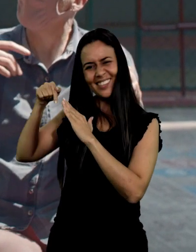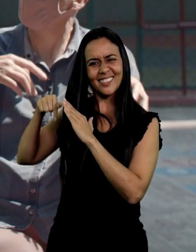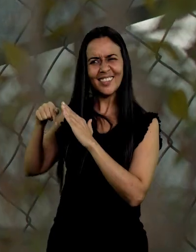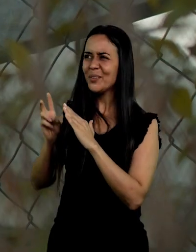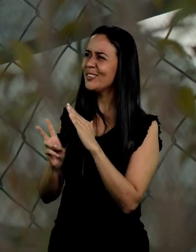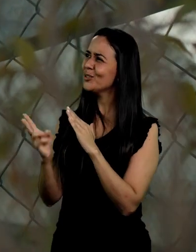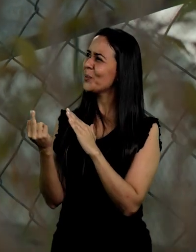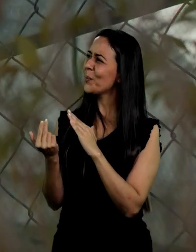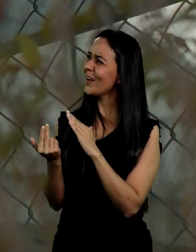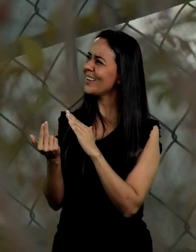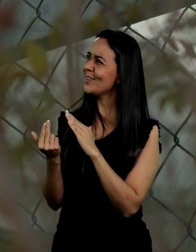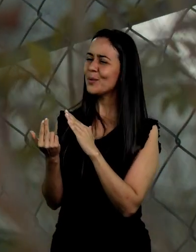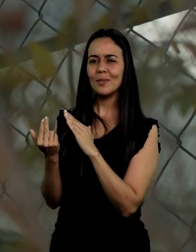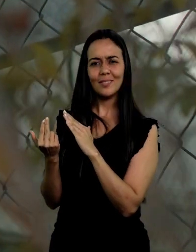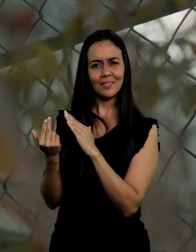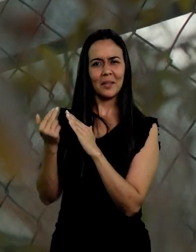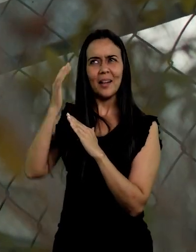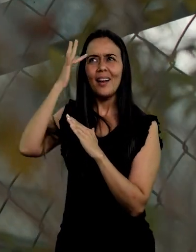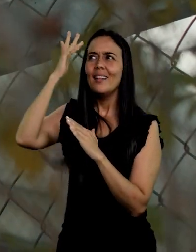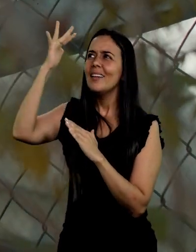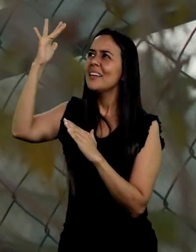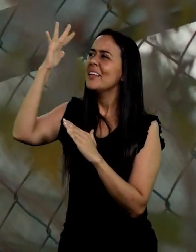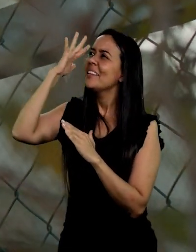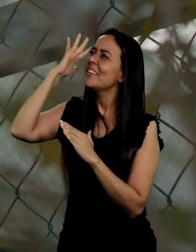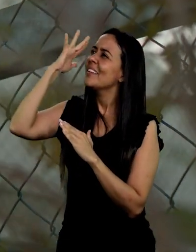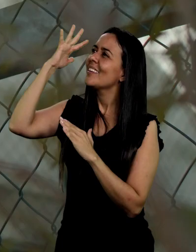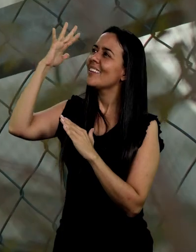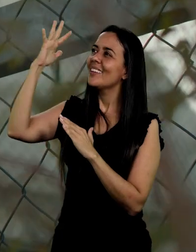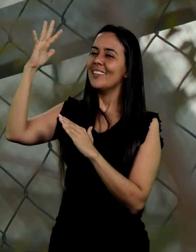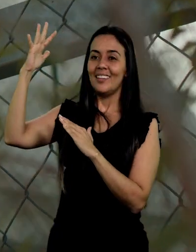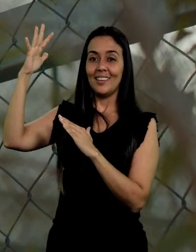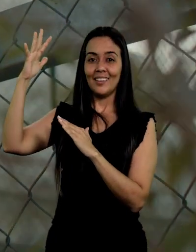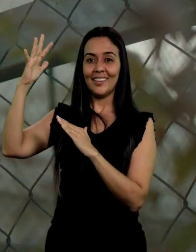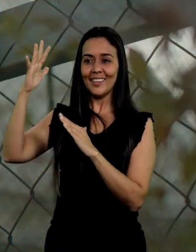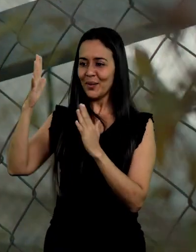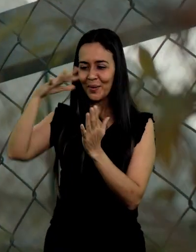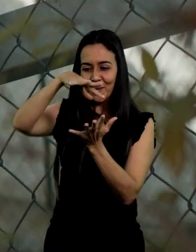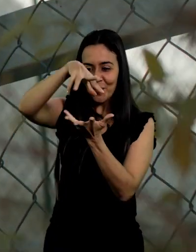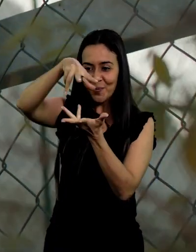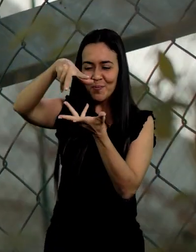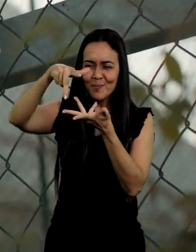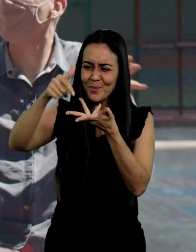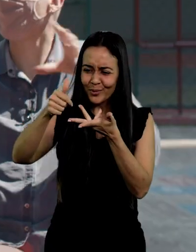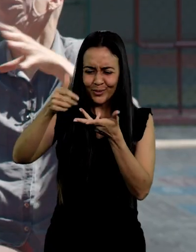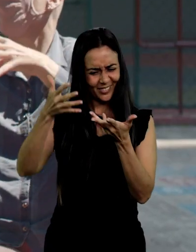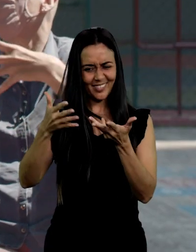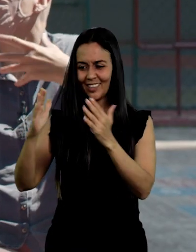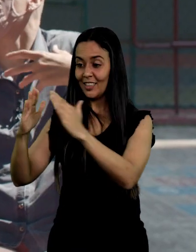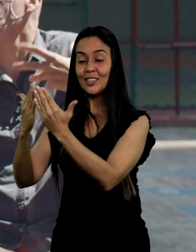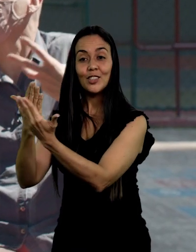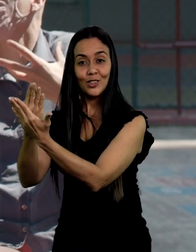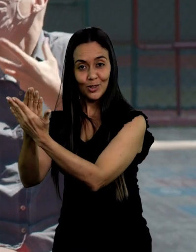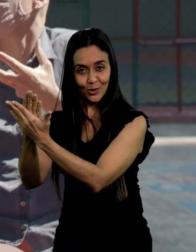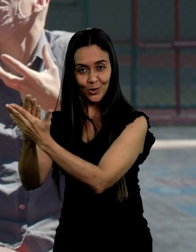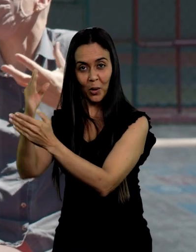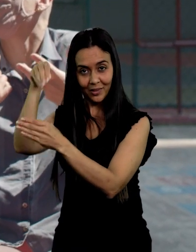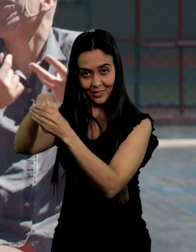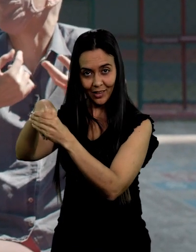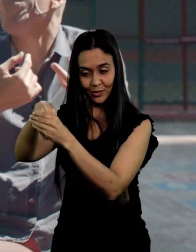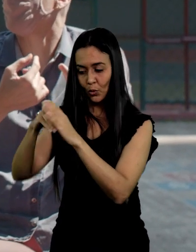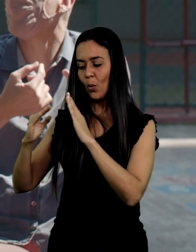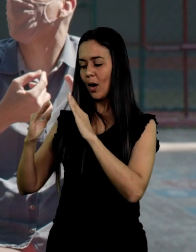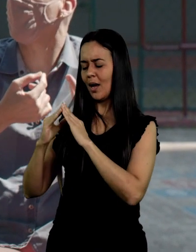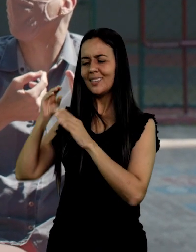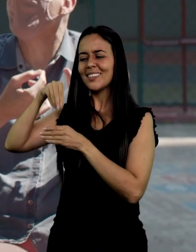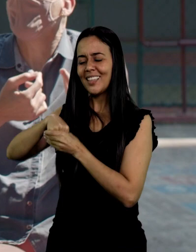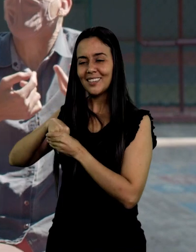existindo. Eu me senti flagrando o mundo fora da escola. Porque mas hoje, como eu estou doente, me